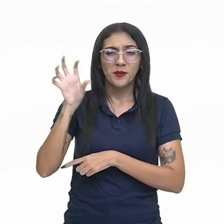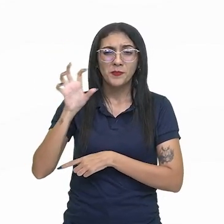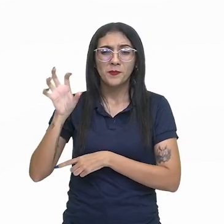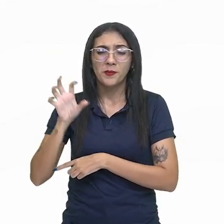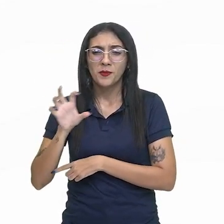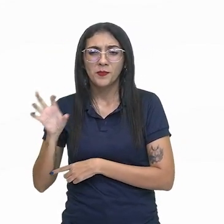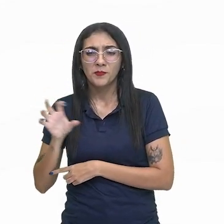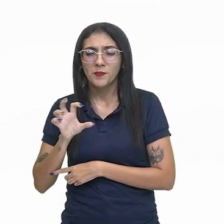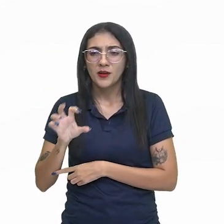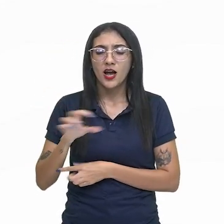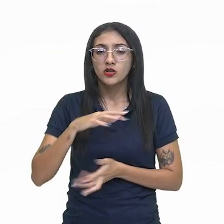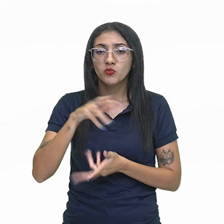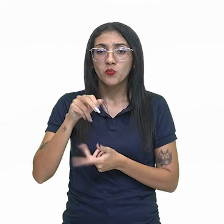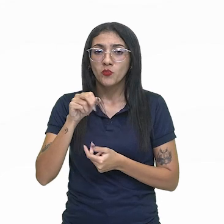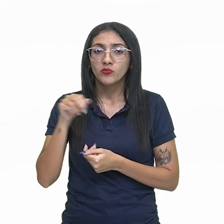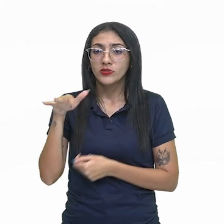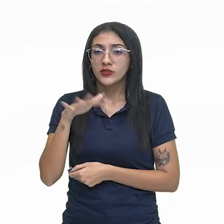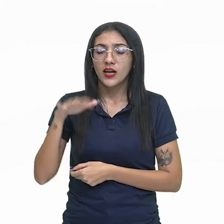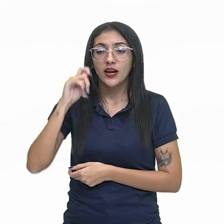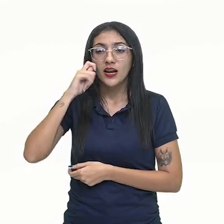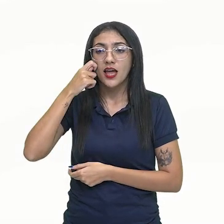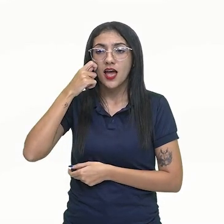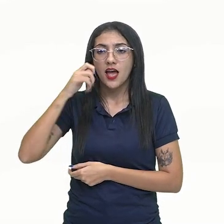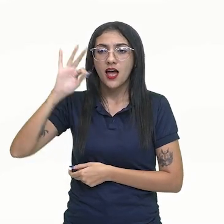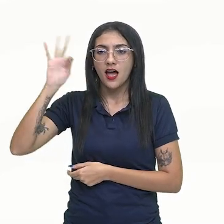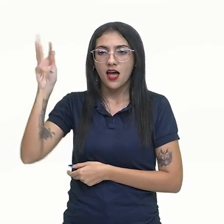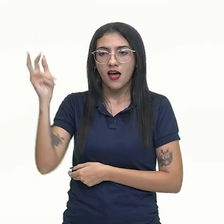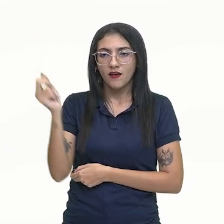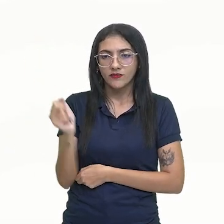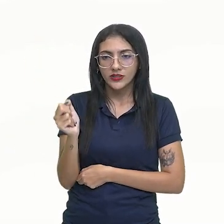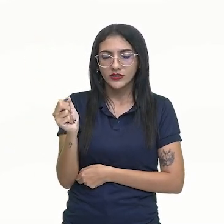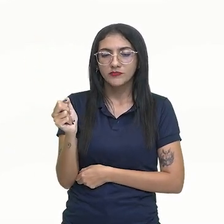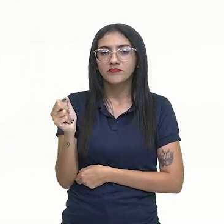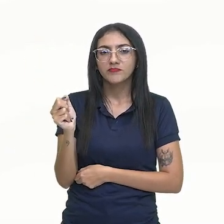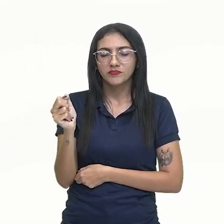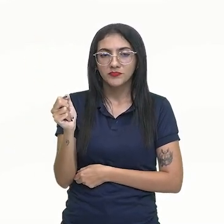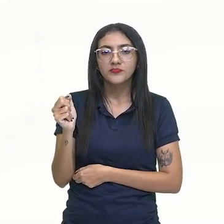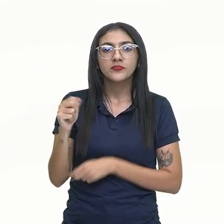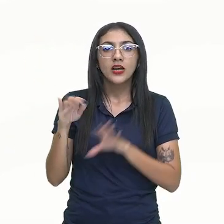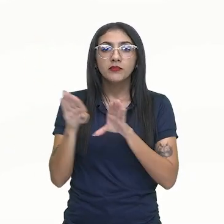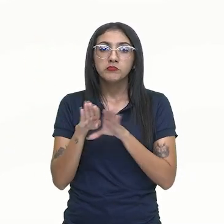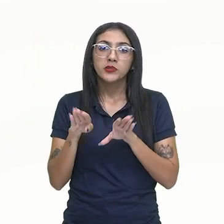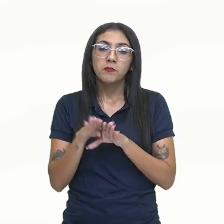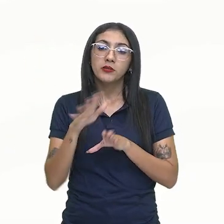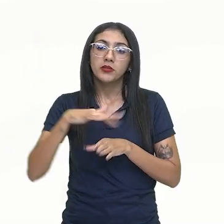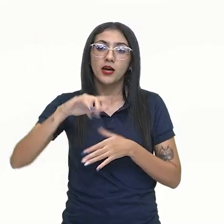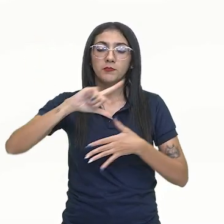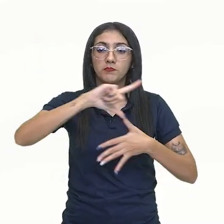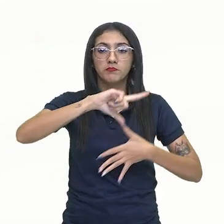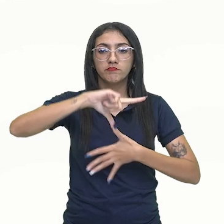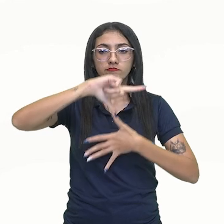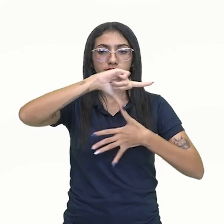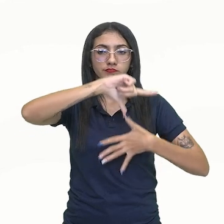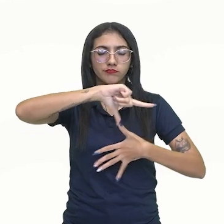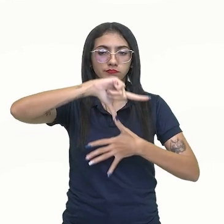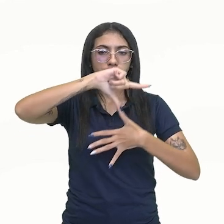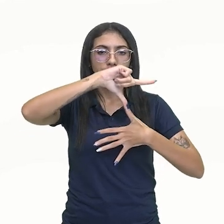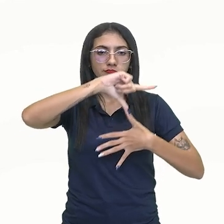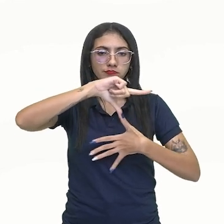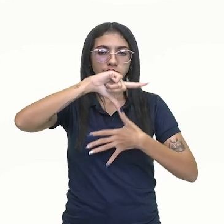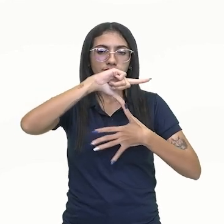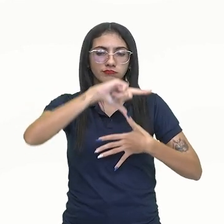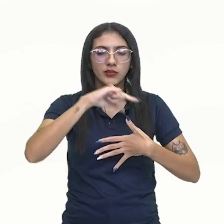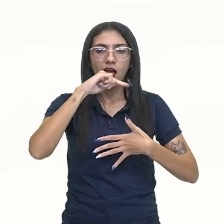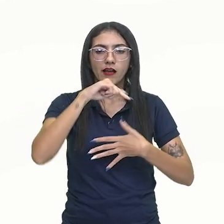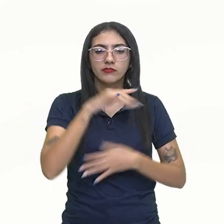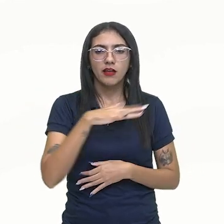países do continente africano, tá bom? Aqui da África e também da América Latina, né? Que é essa